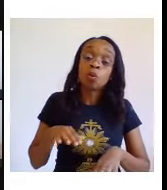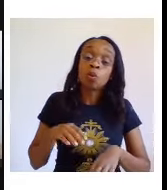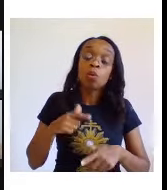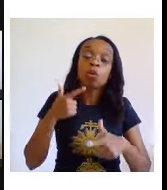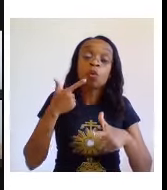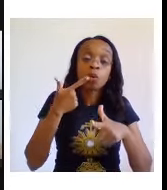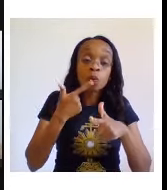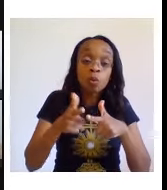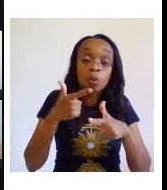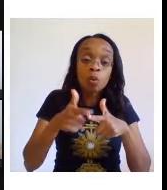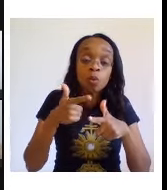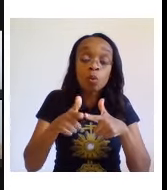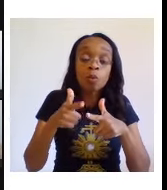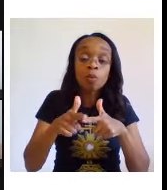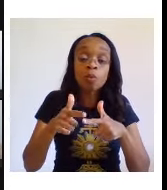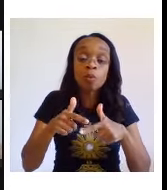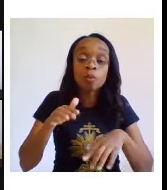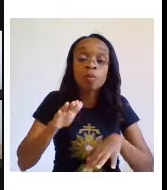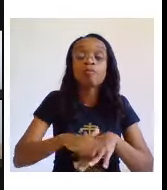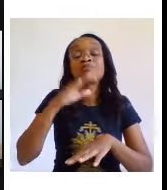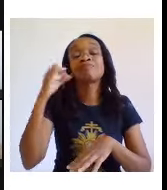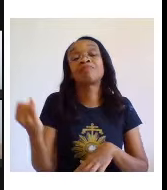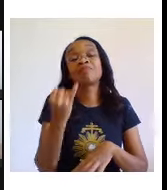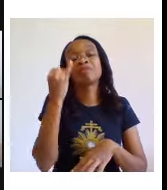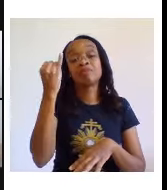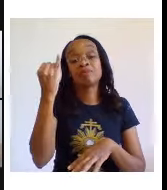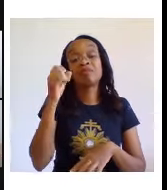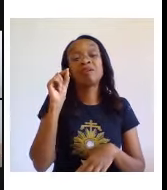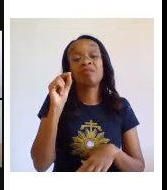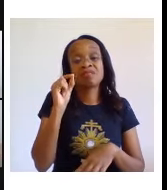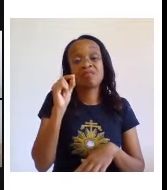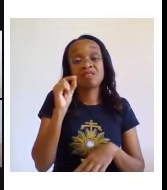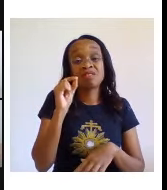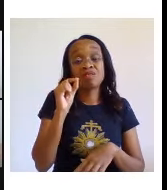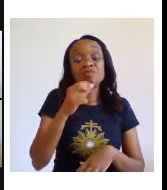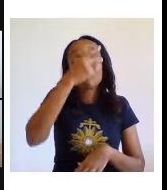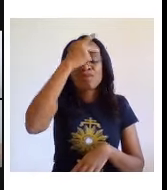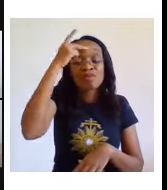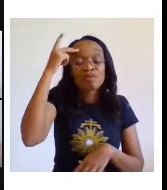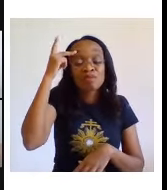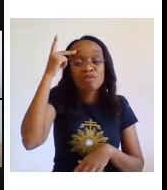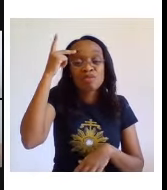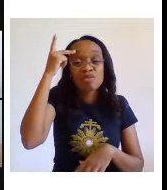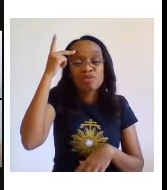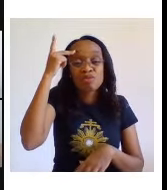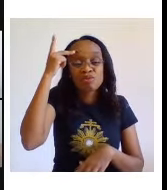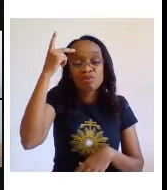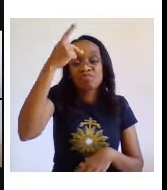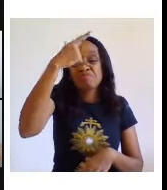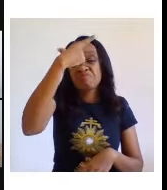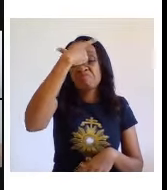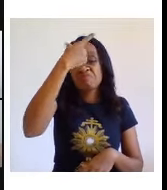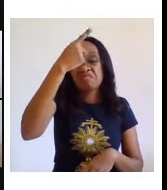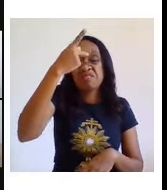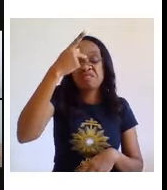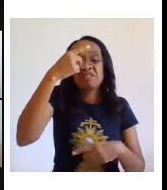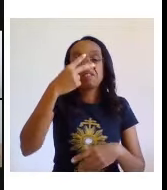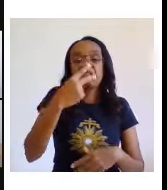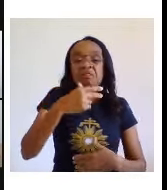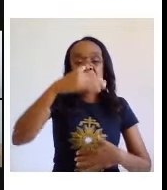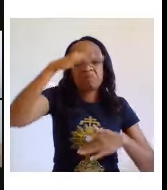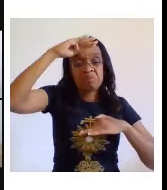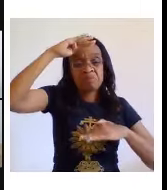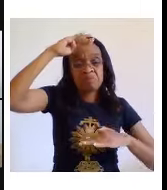aí é do ser humano, é a questão do egoísmo, né? O egoísmo, ele traz bastante esse ponto